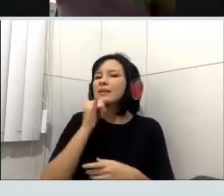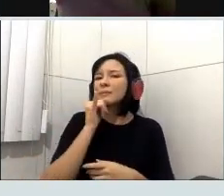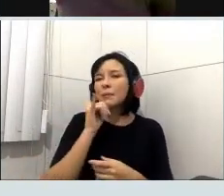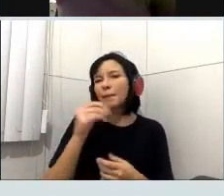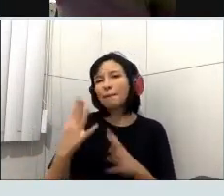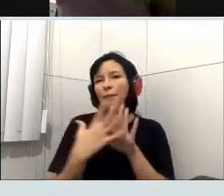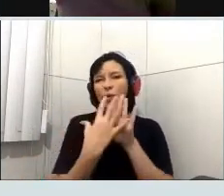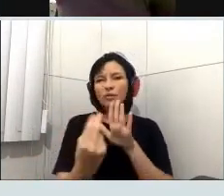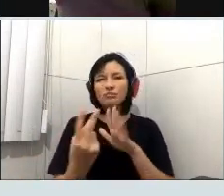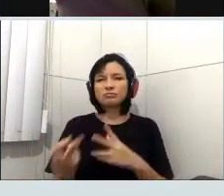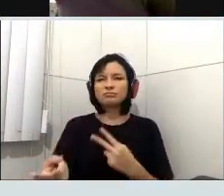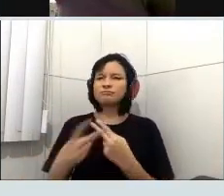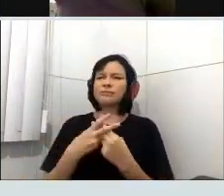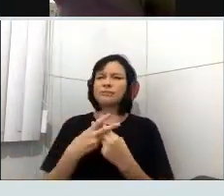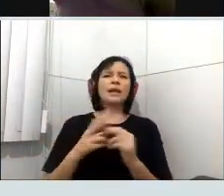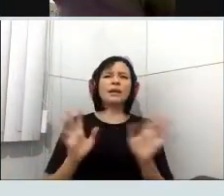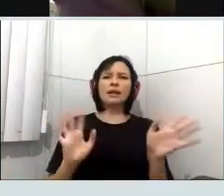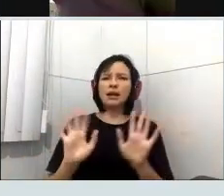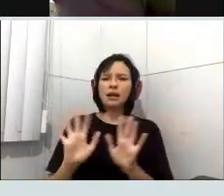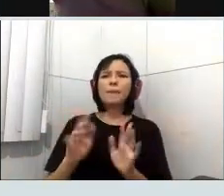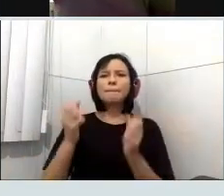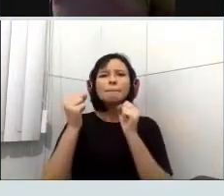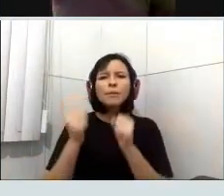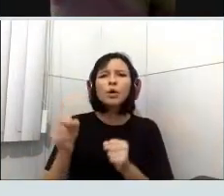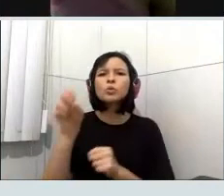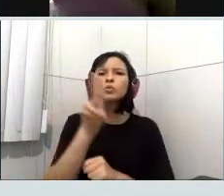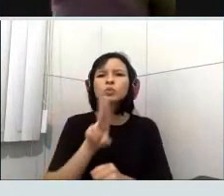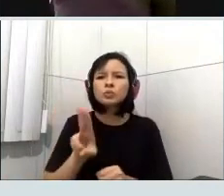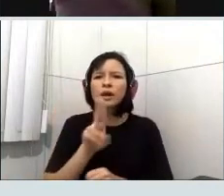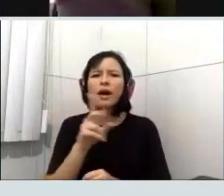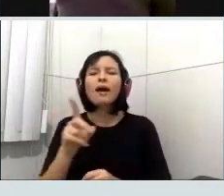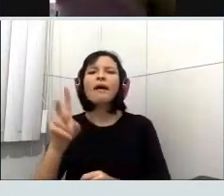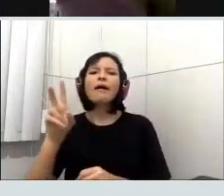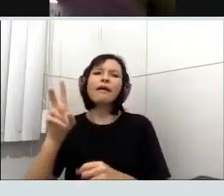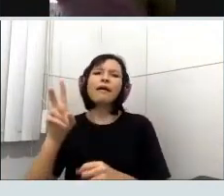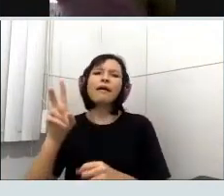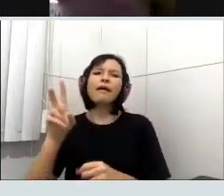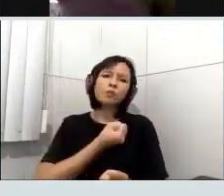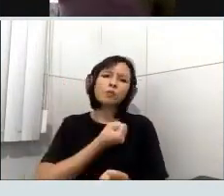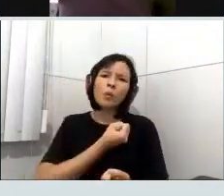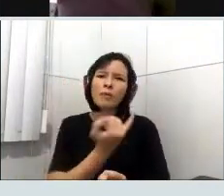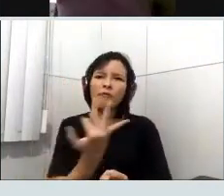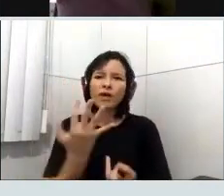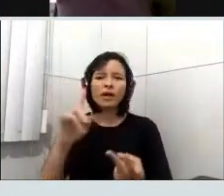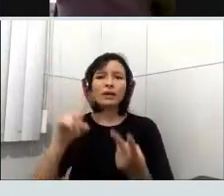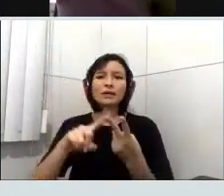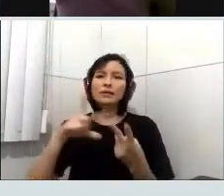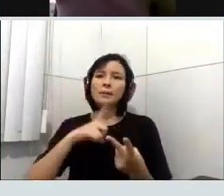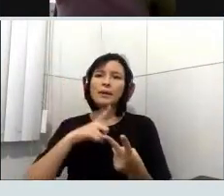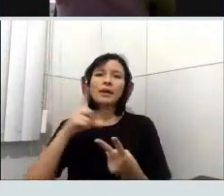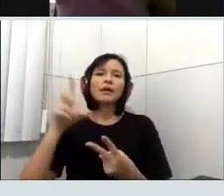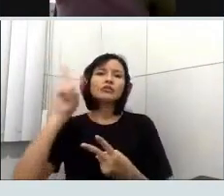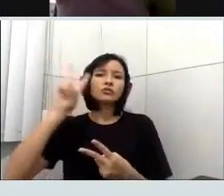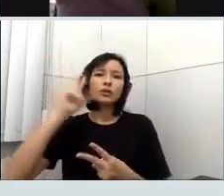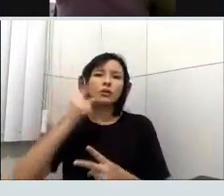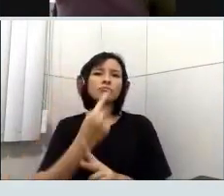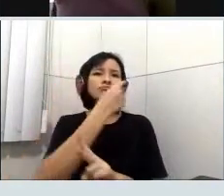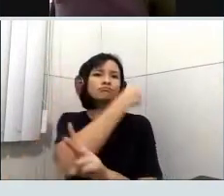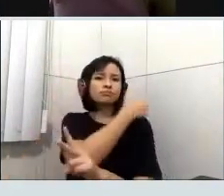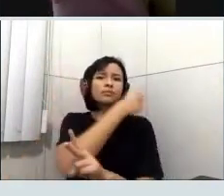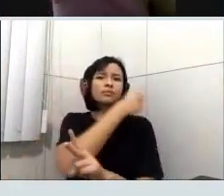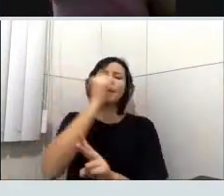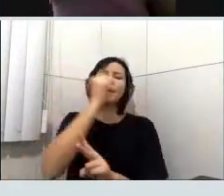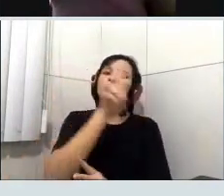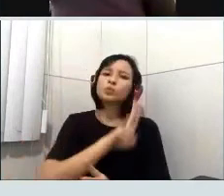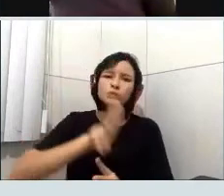ser definição, pode ser alusão histórica, pode ser dado, pode ser citação. A gente vai ver cada uma dessas com calma,